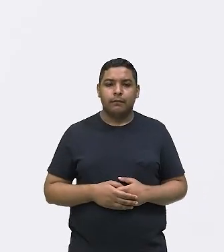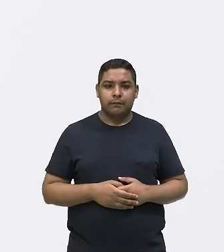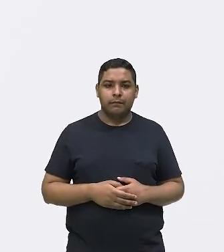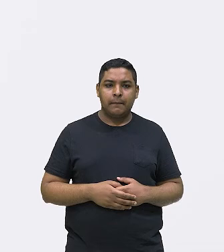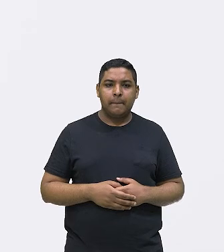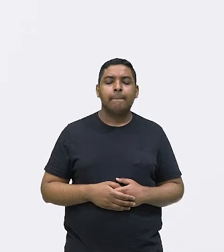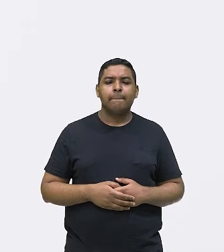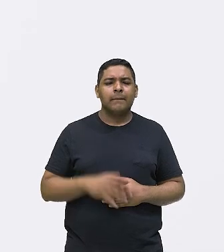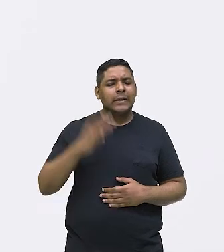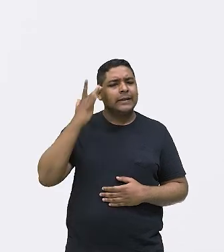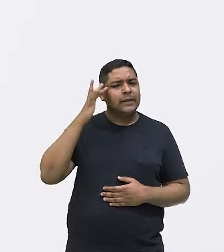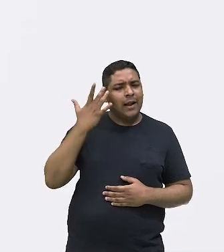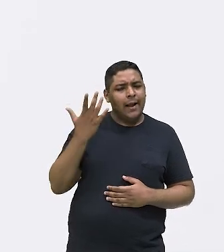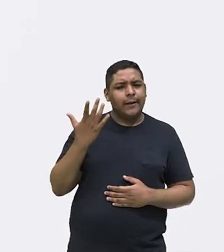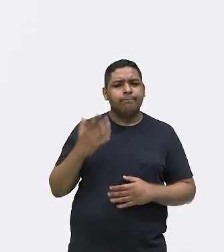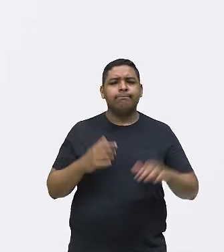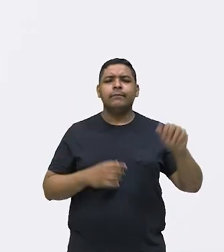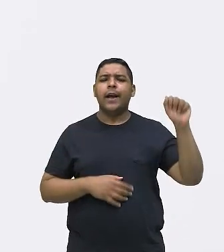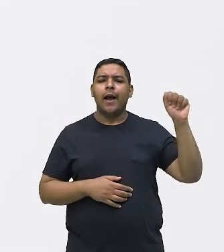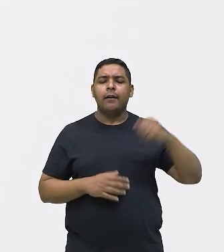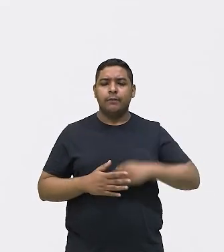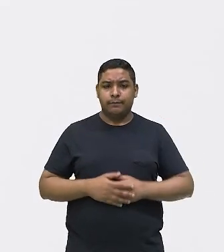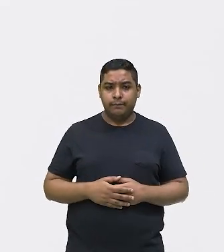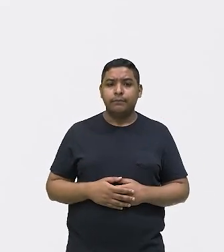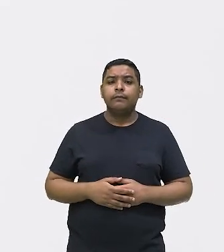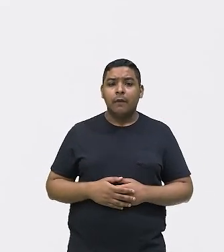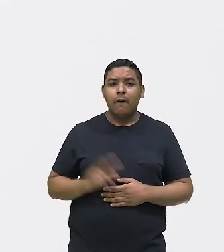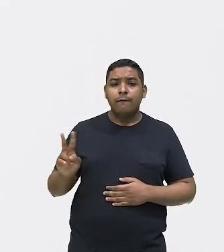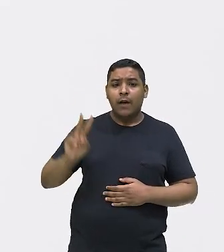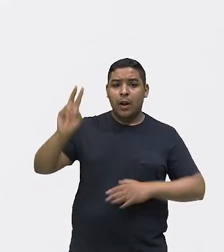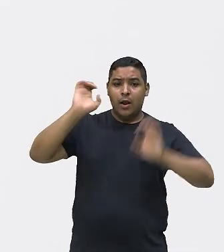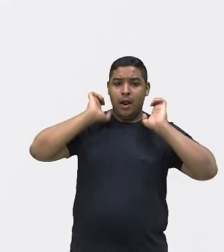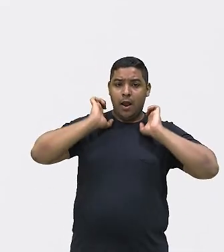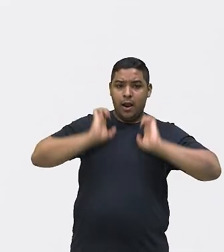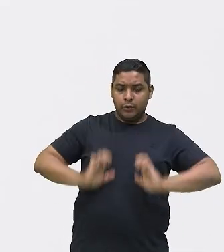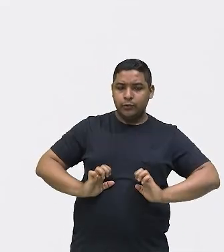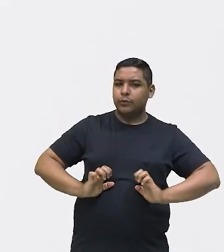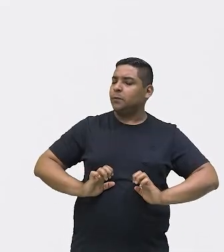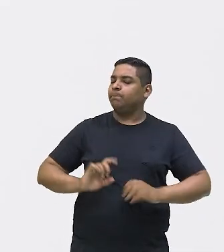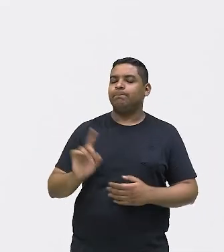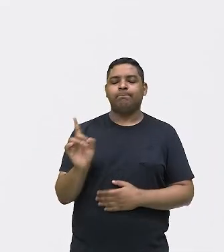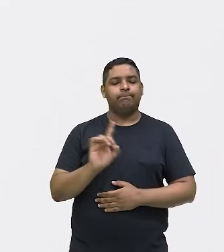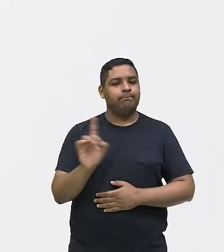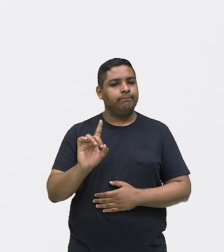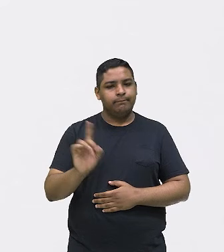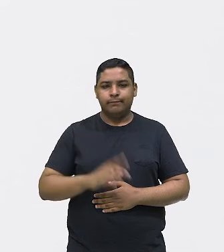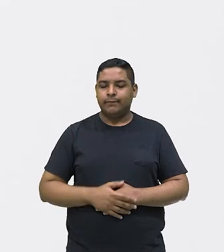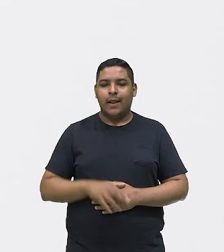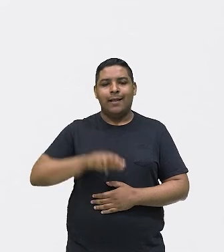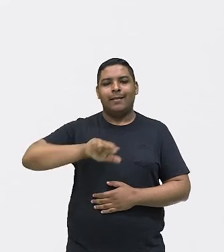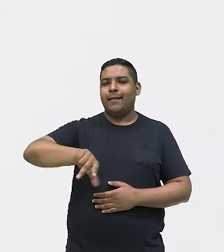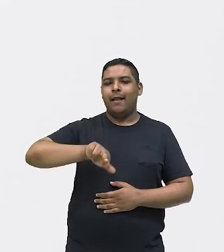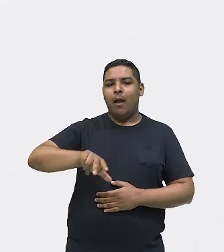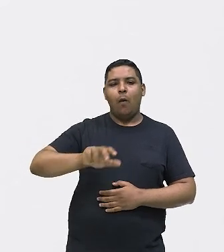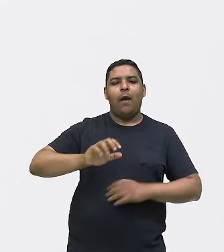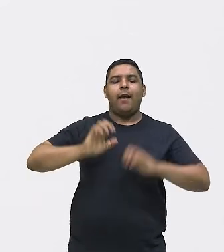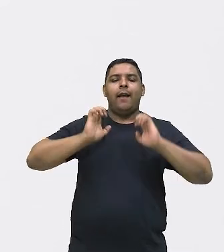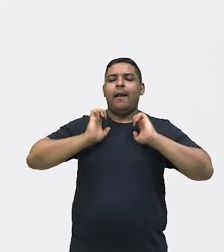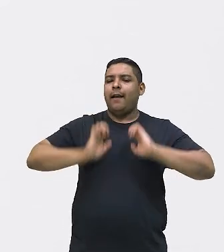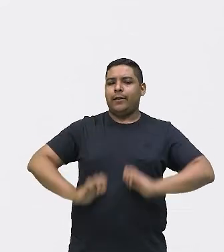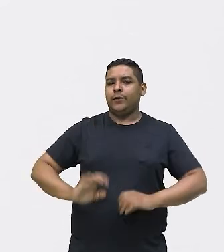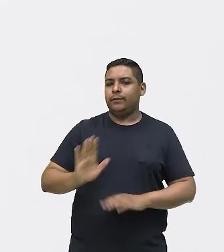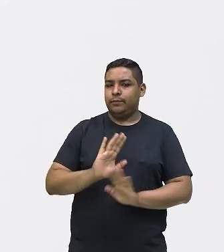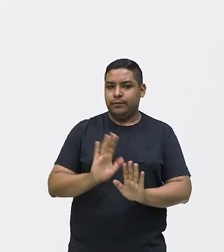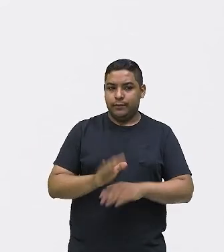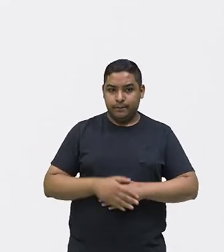Será que são os valores morais? Não. De acordo com Marx, não são os valores morais. São